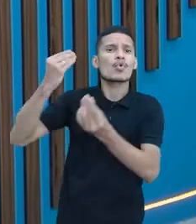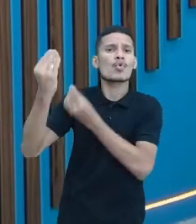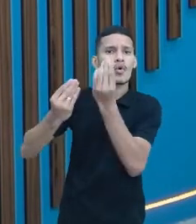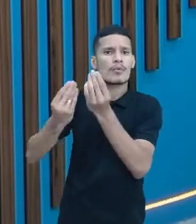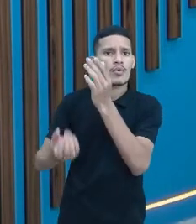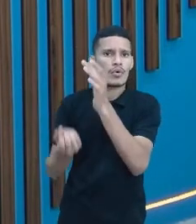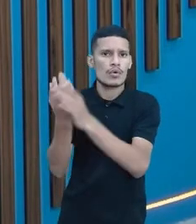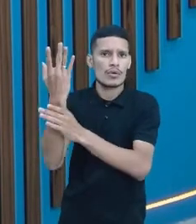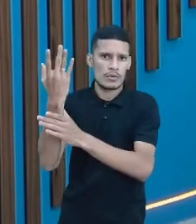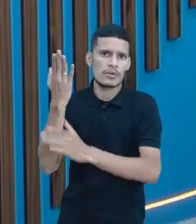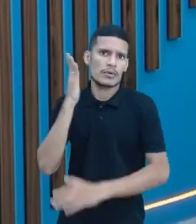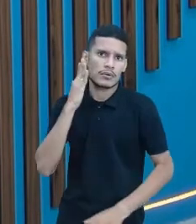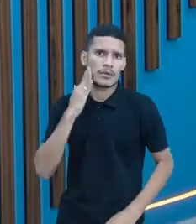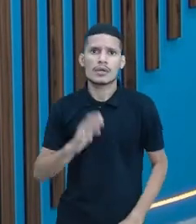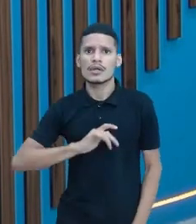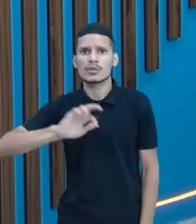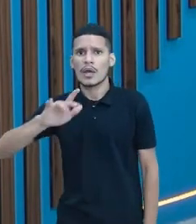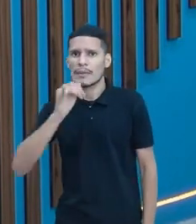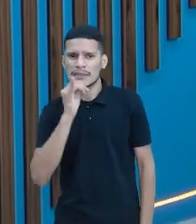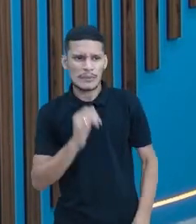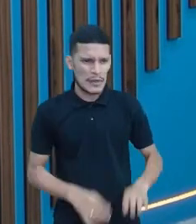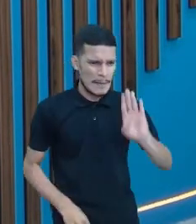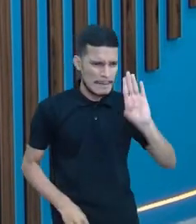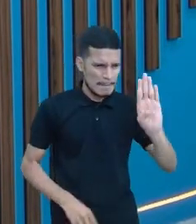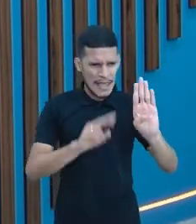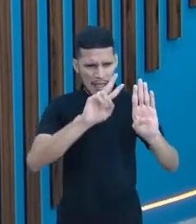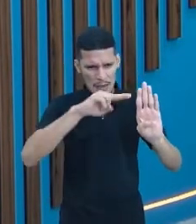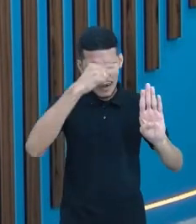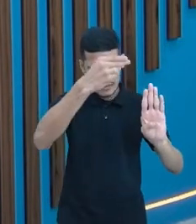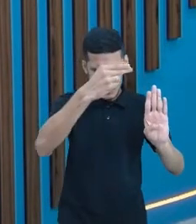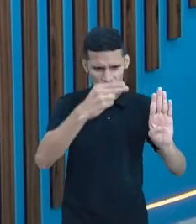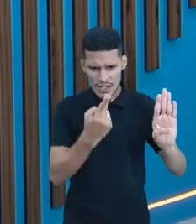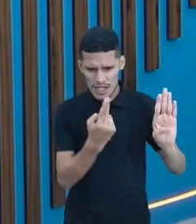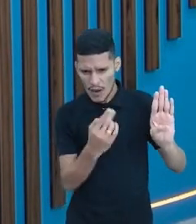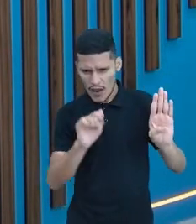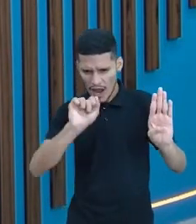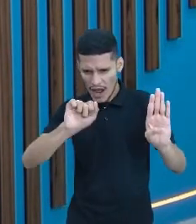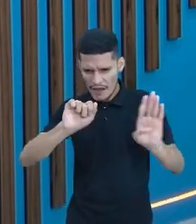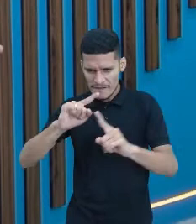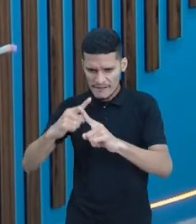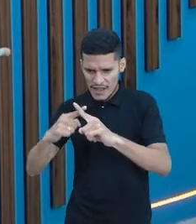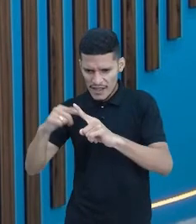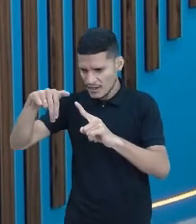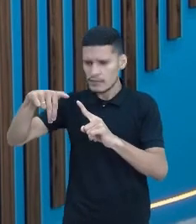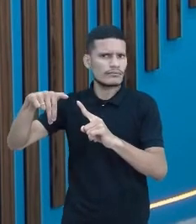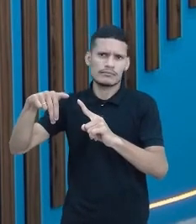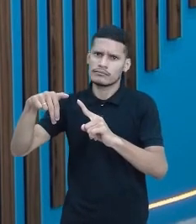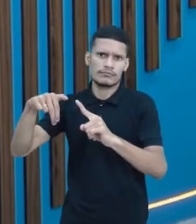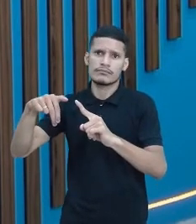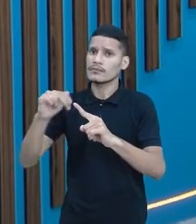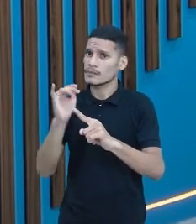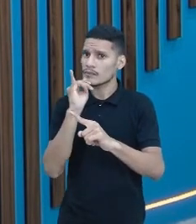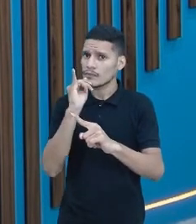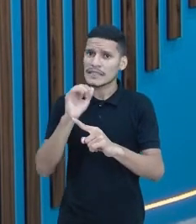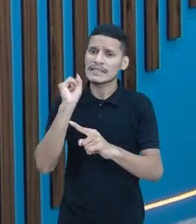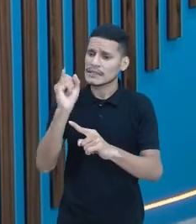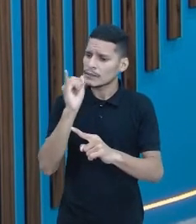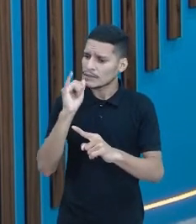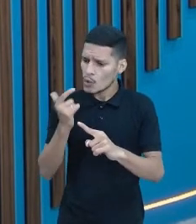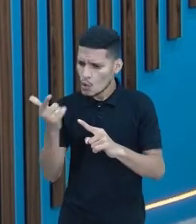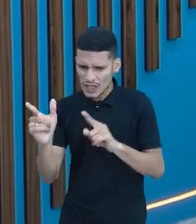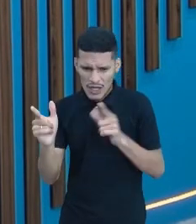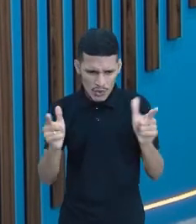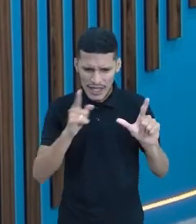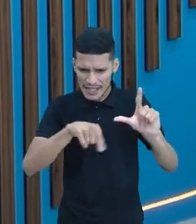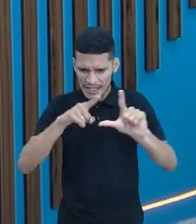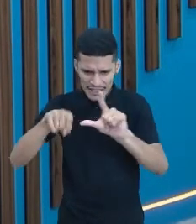aqui simplesmente não leia no início como b ao quadrado é igual a vezes n. Porque se eu tivesse escolhido outras letras, eu não teria b ao